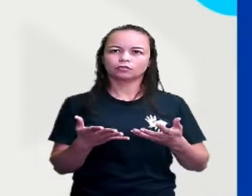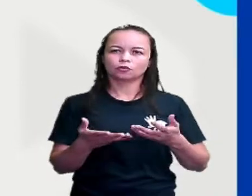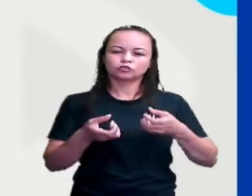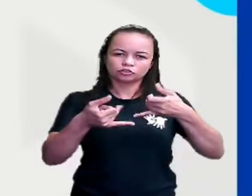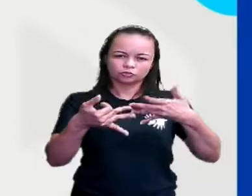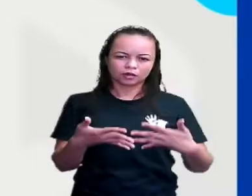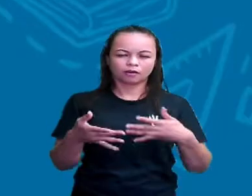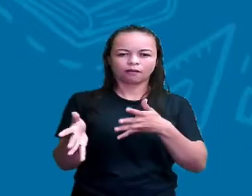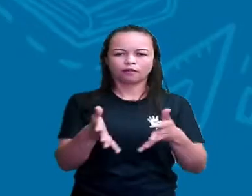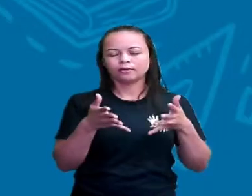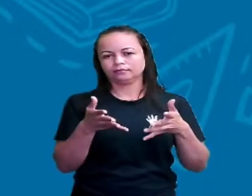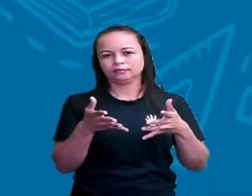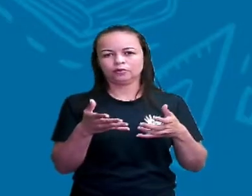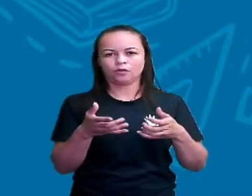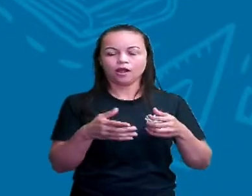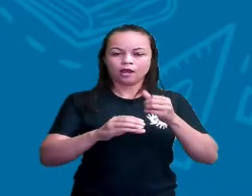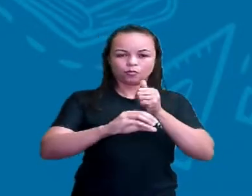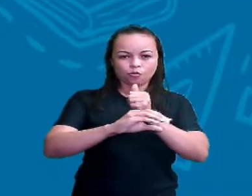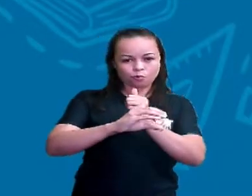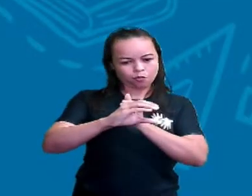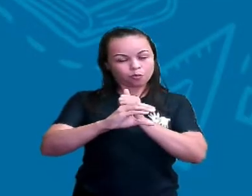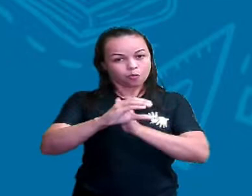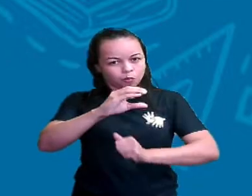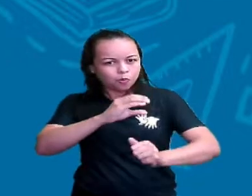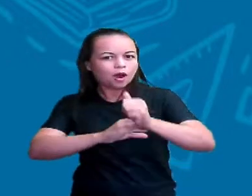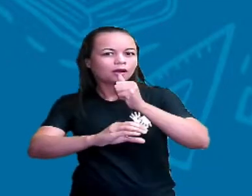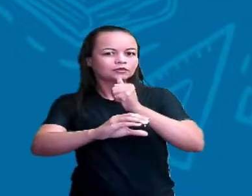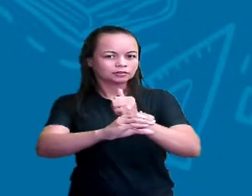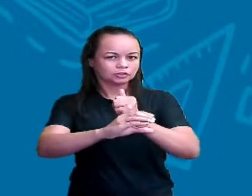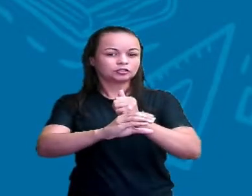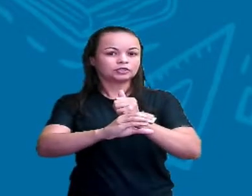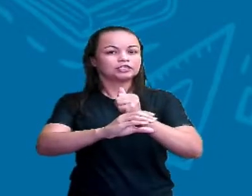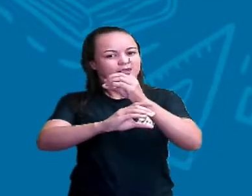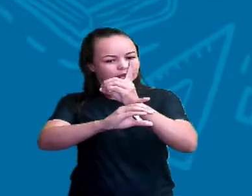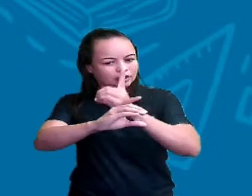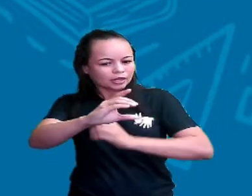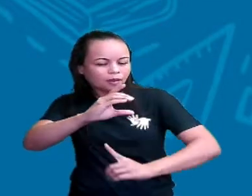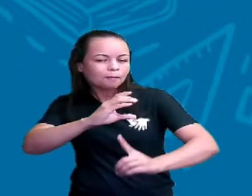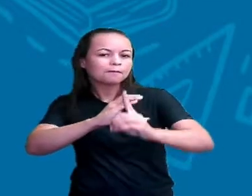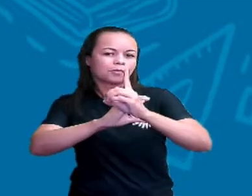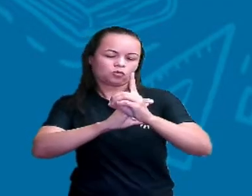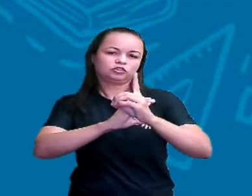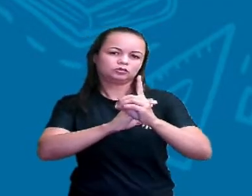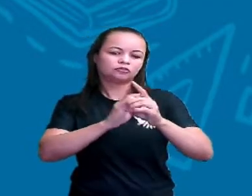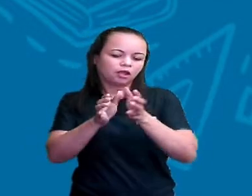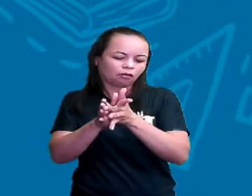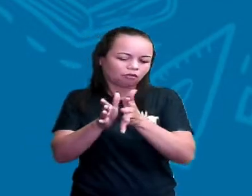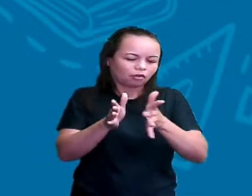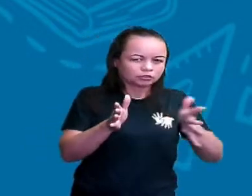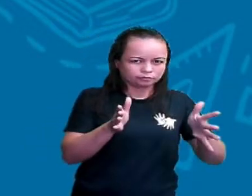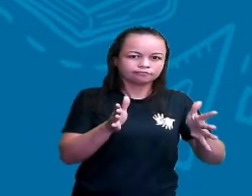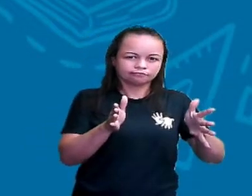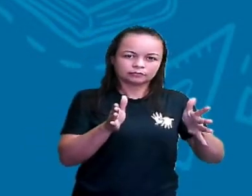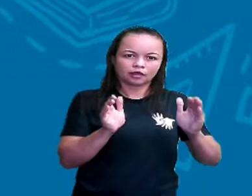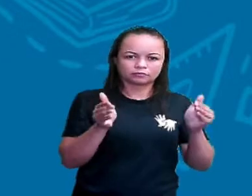né, antes de Cristo, depois de Cristo. Então, a linha do tempo, ela vai estar organizada a partir disso, dessa referência,